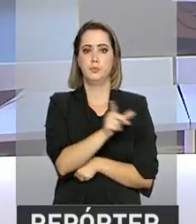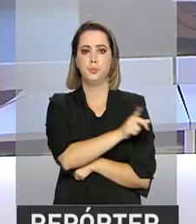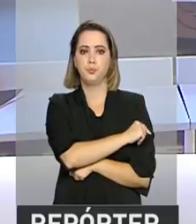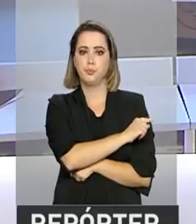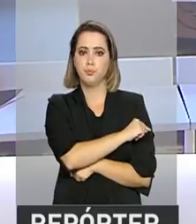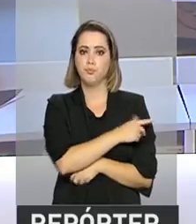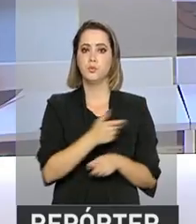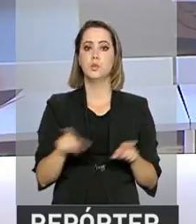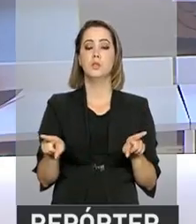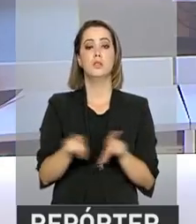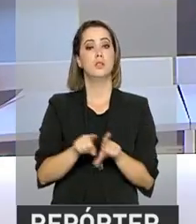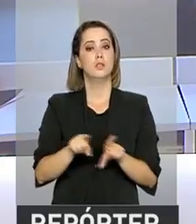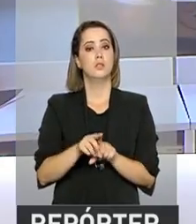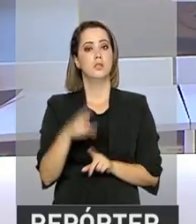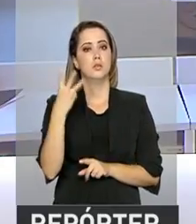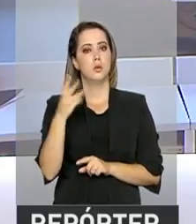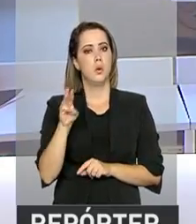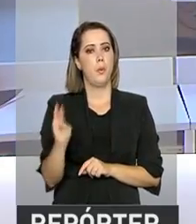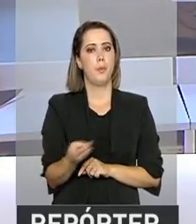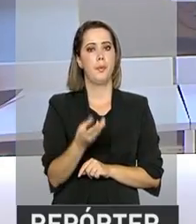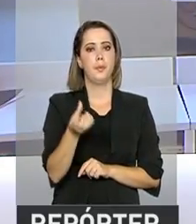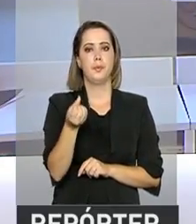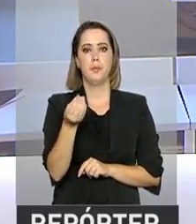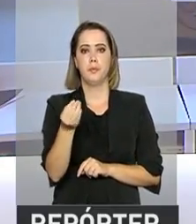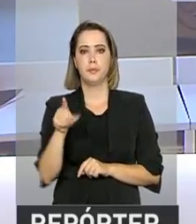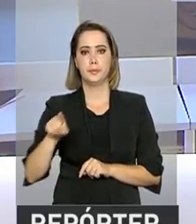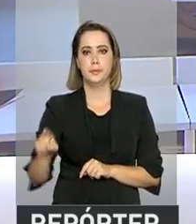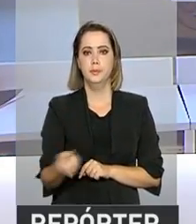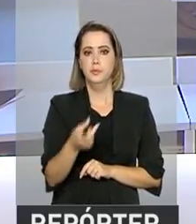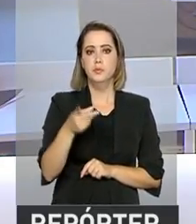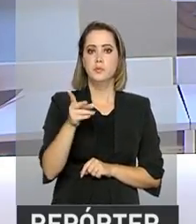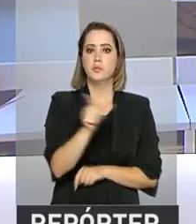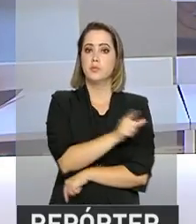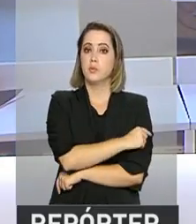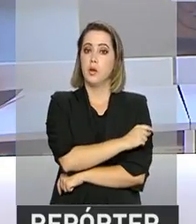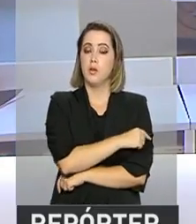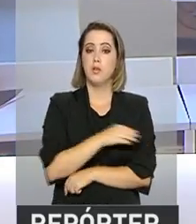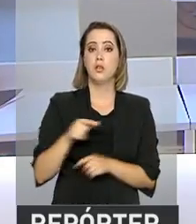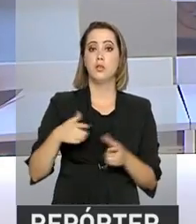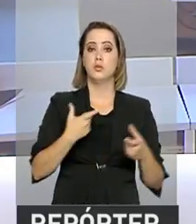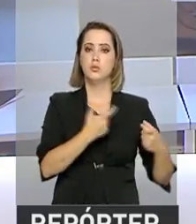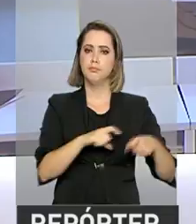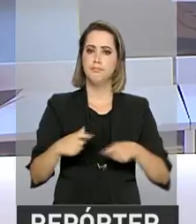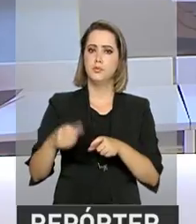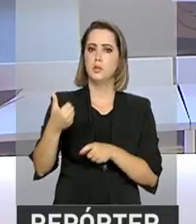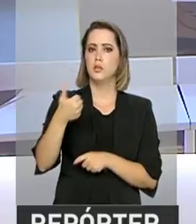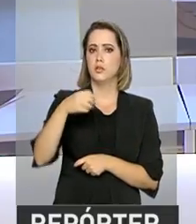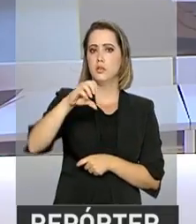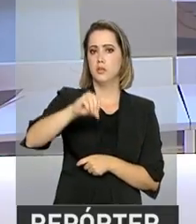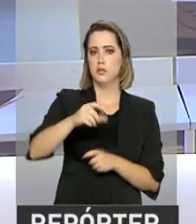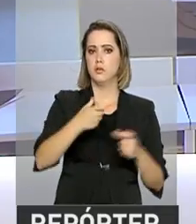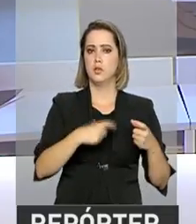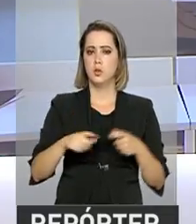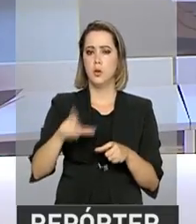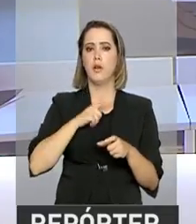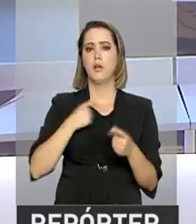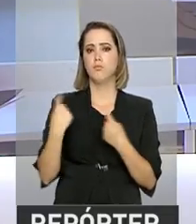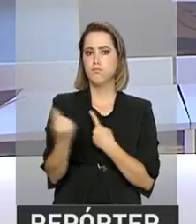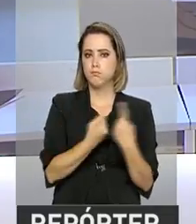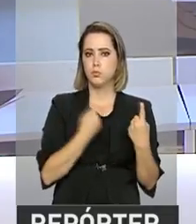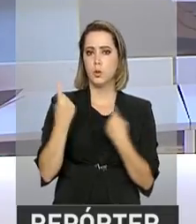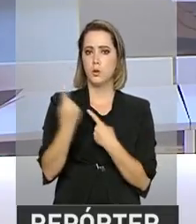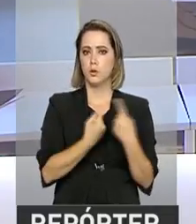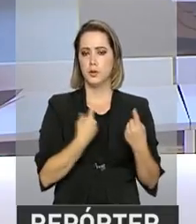doses de vacina além de 3600.000 doses para vacinação nos 19 estados com circulação